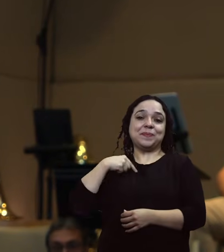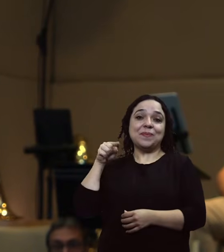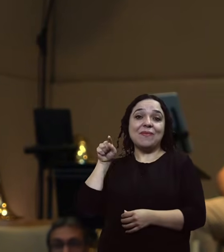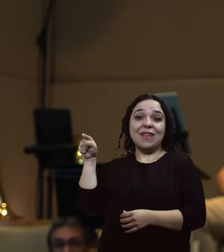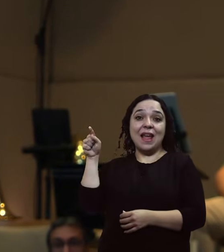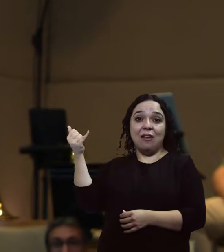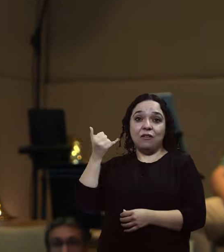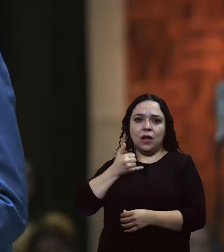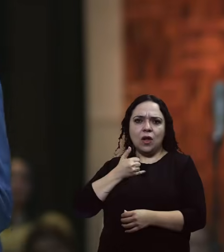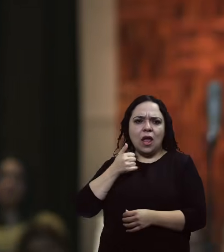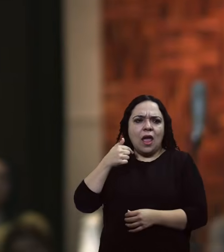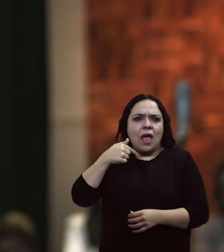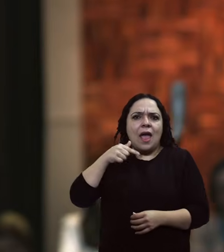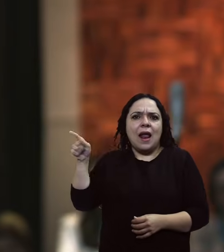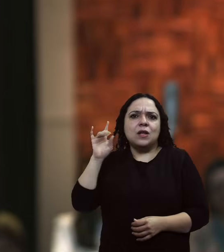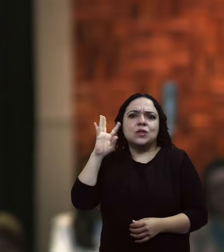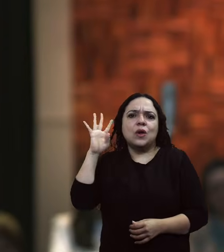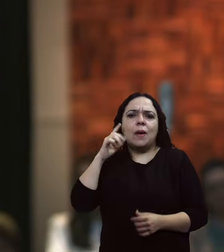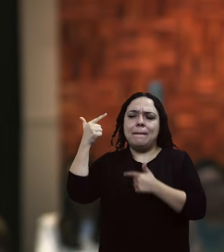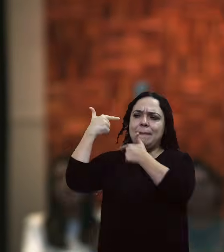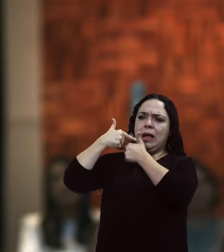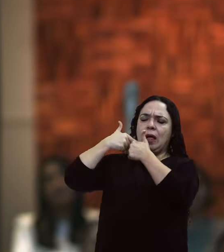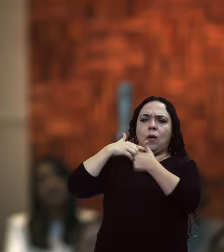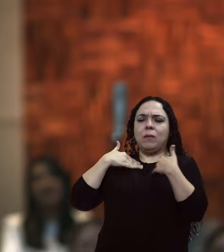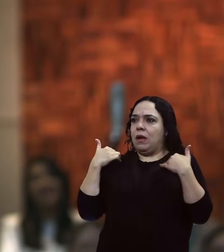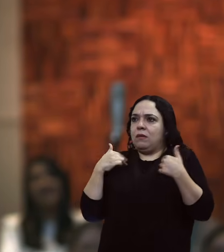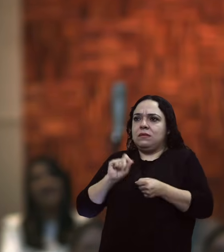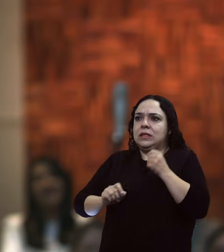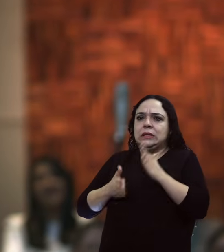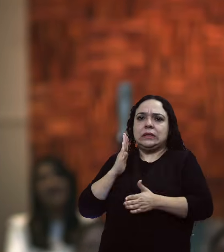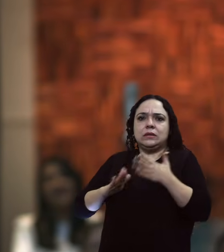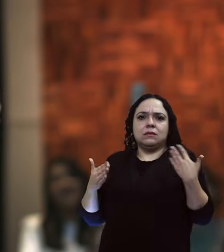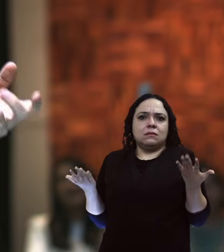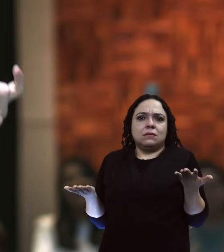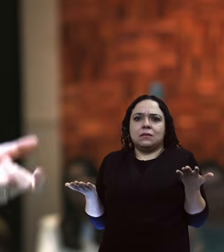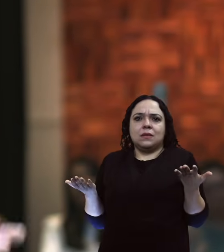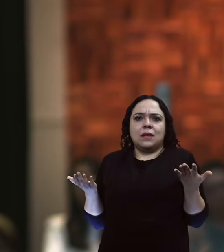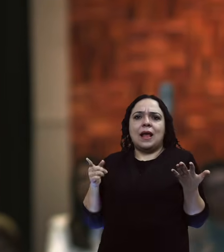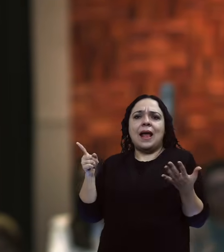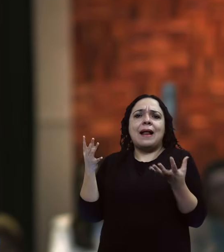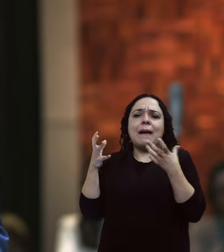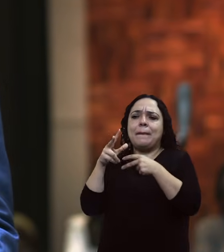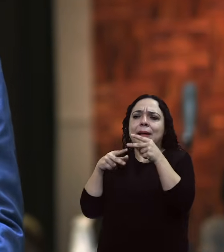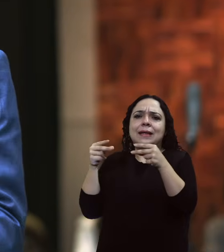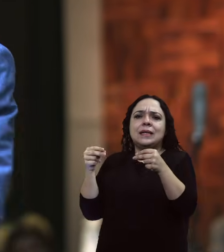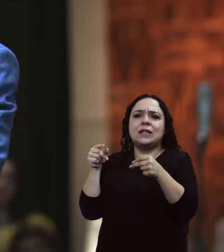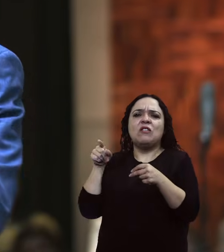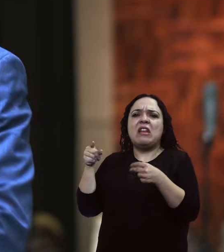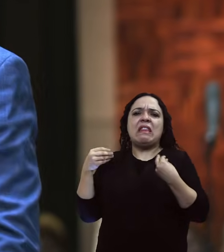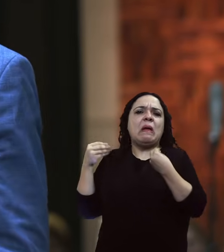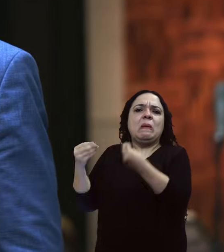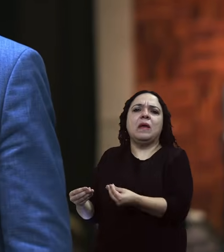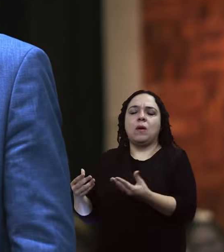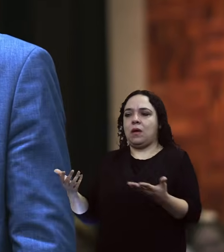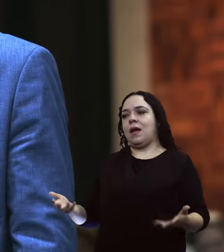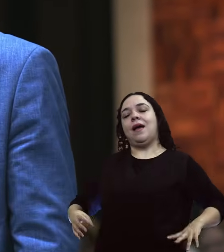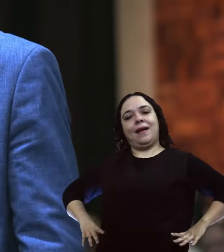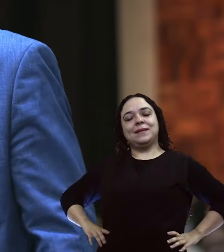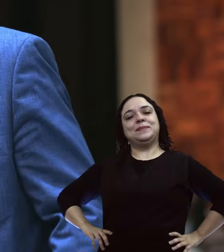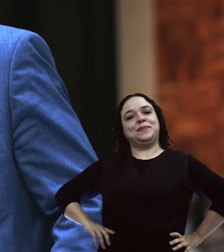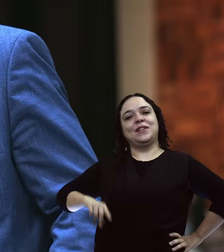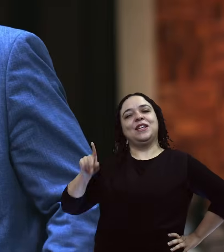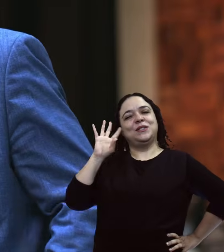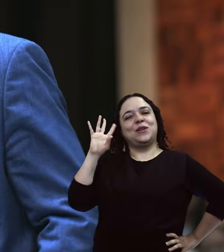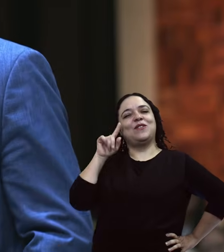com você em sonho. Eu falei: mas o que eu fiz? Ela falou: eu queria um presente e você não me dava. Eu falei: